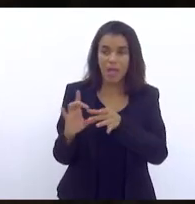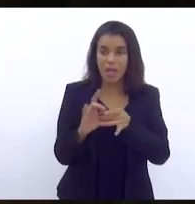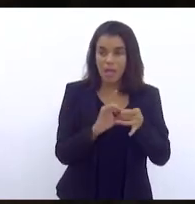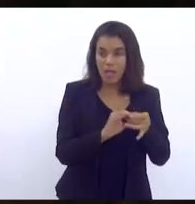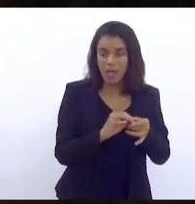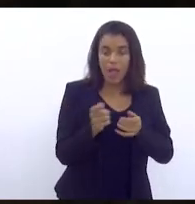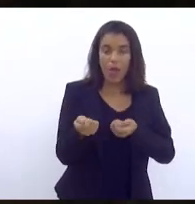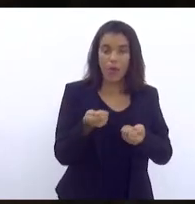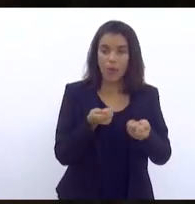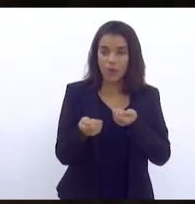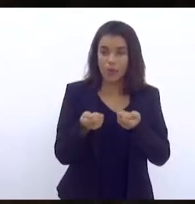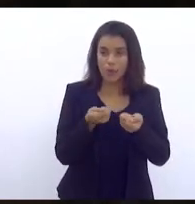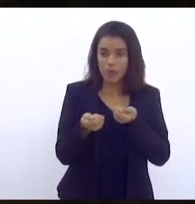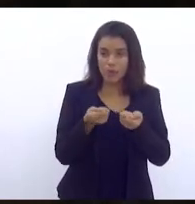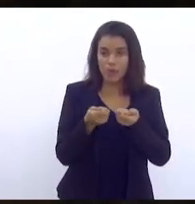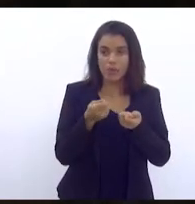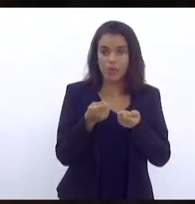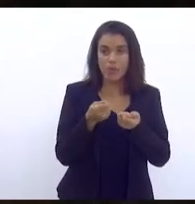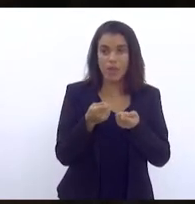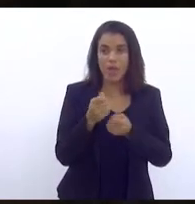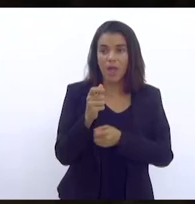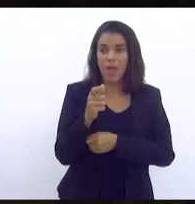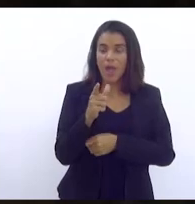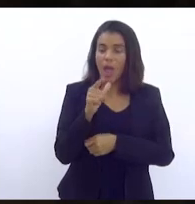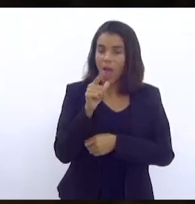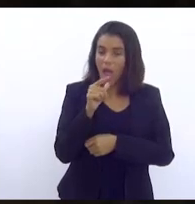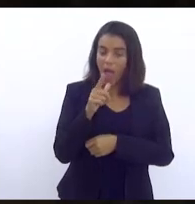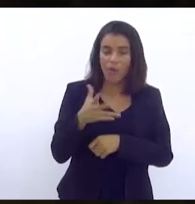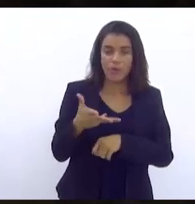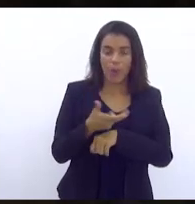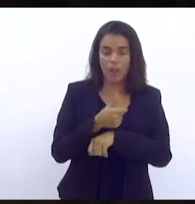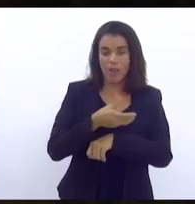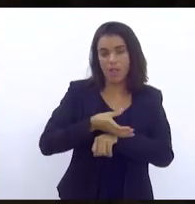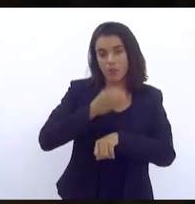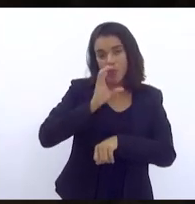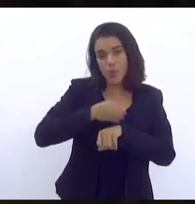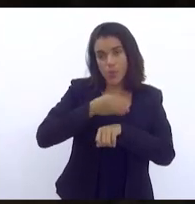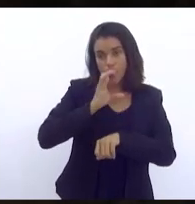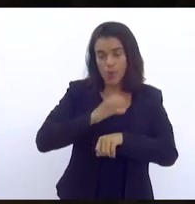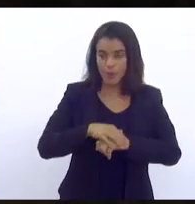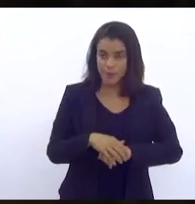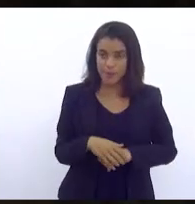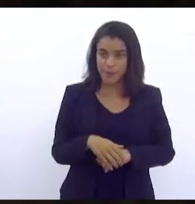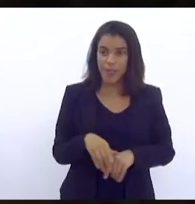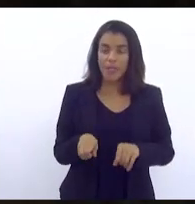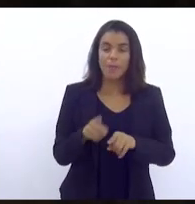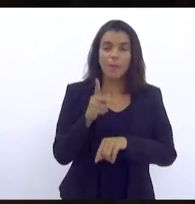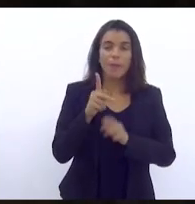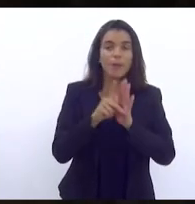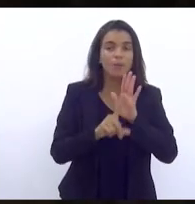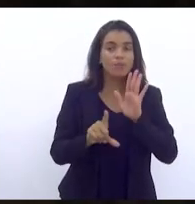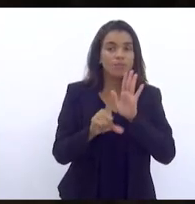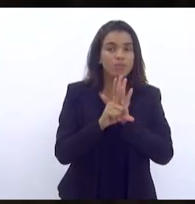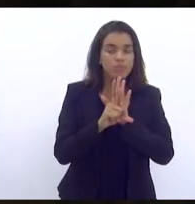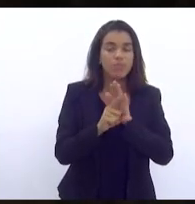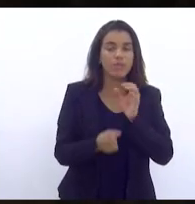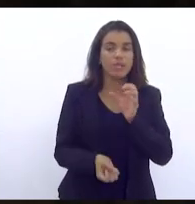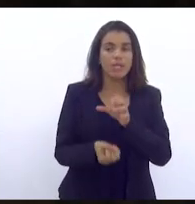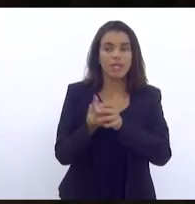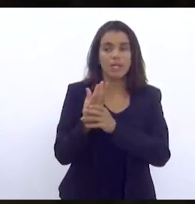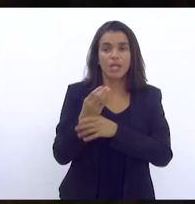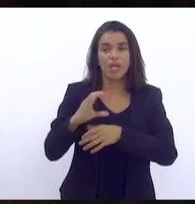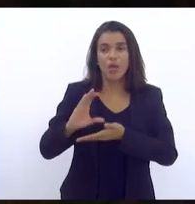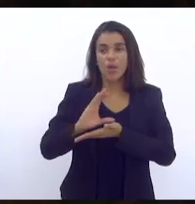ao controle ao controle da potabilidade da água eh o projeto de lei que cria os